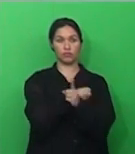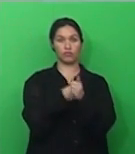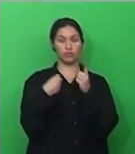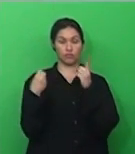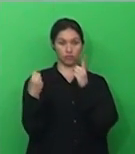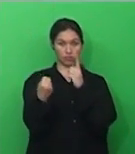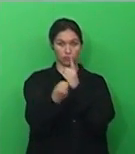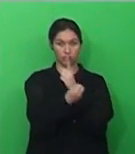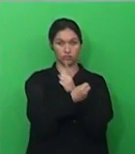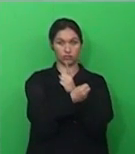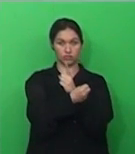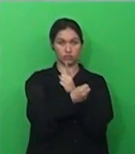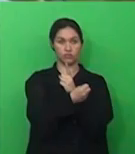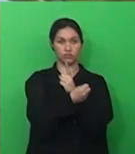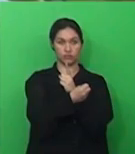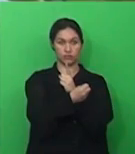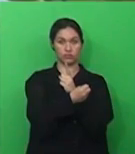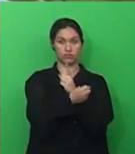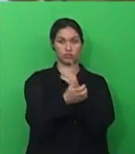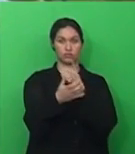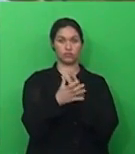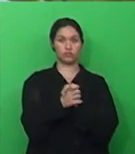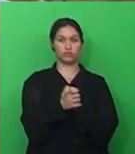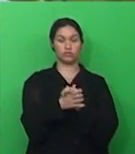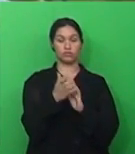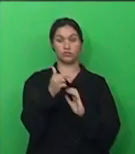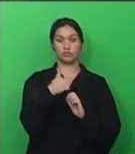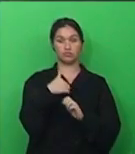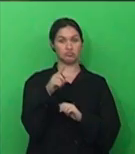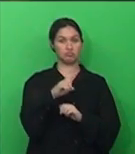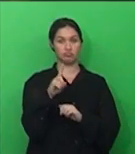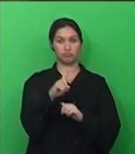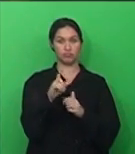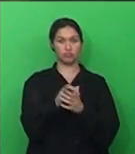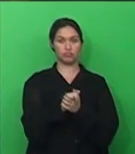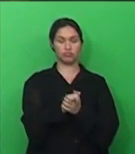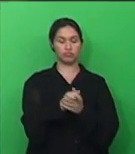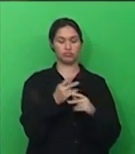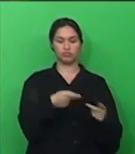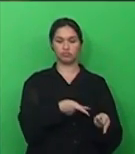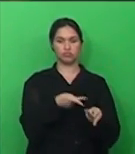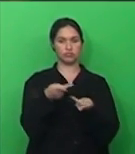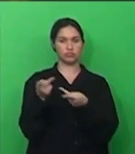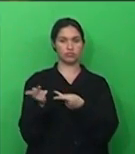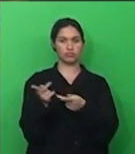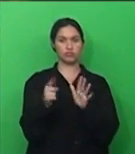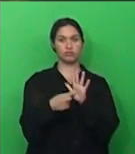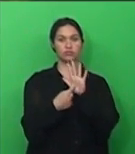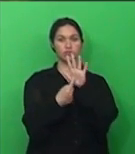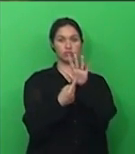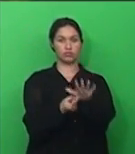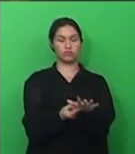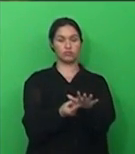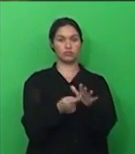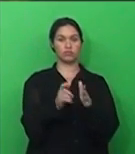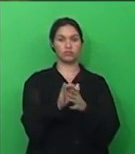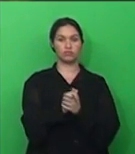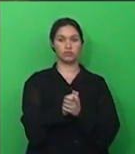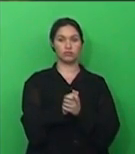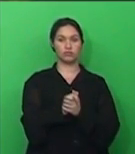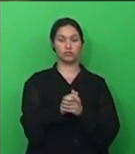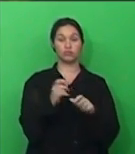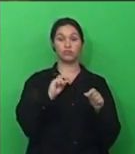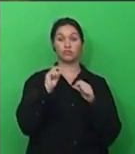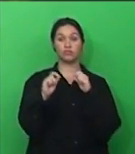nessa casa, não fiquei nem sabendo, não fui convidado a mostrar que esse evento é uma tradução do que a nossa